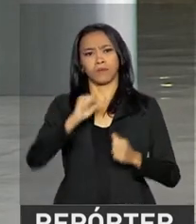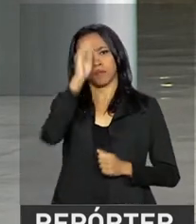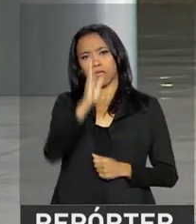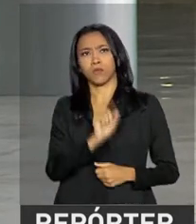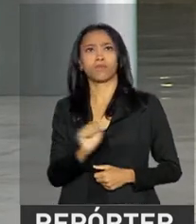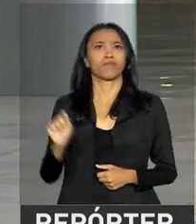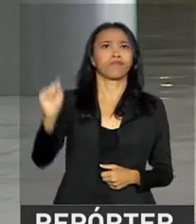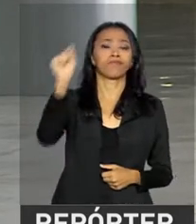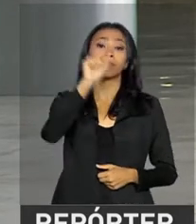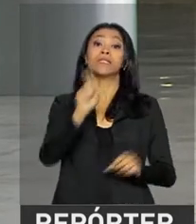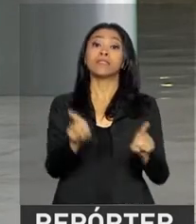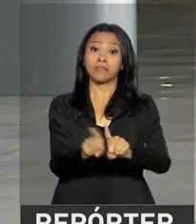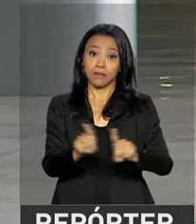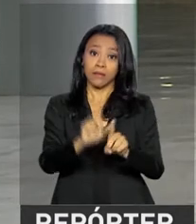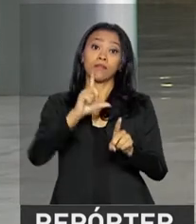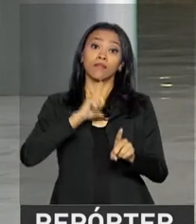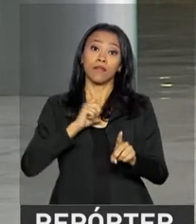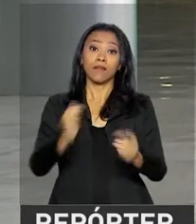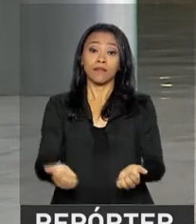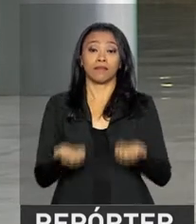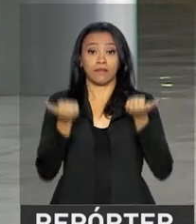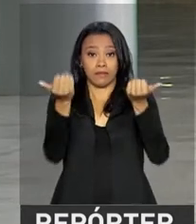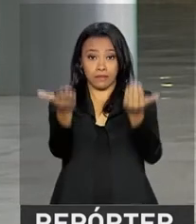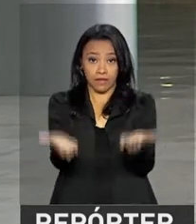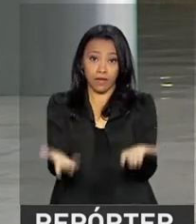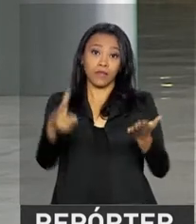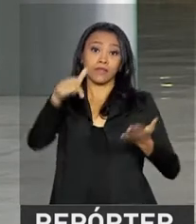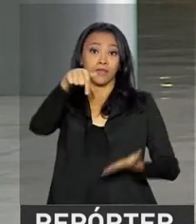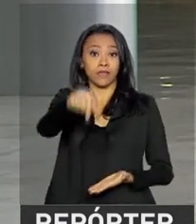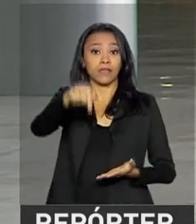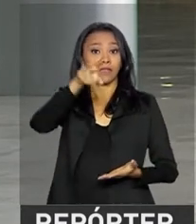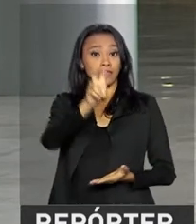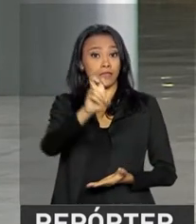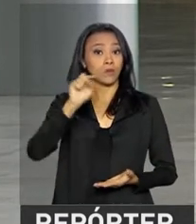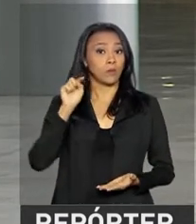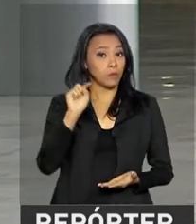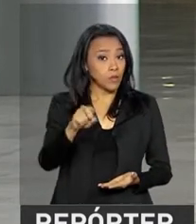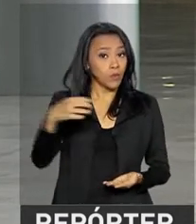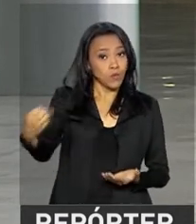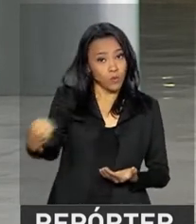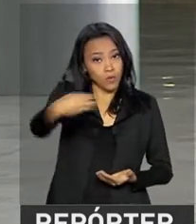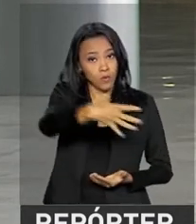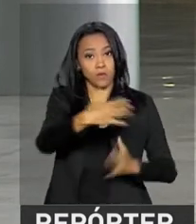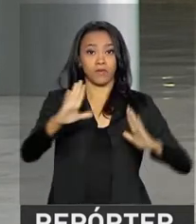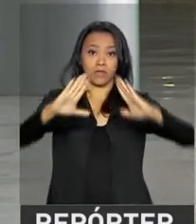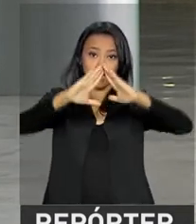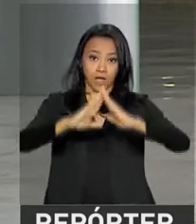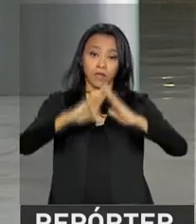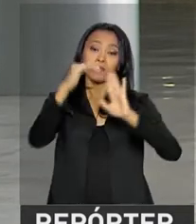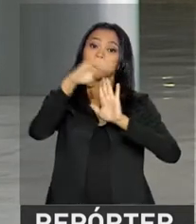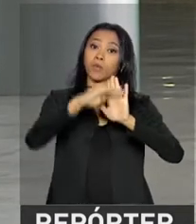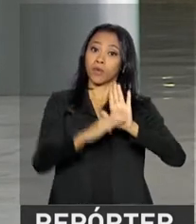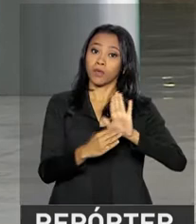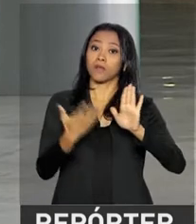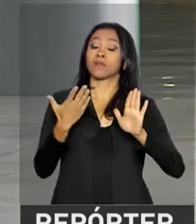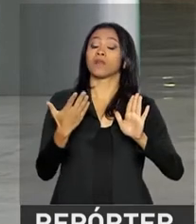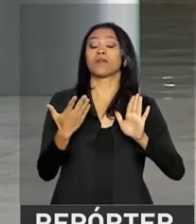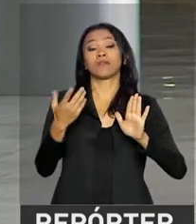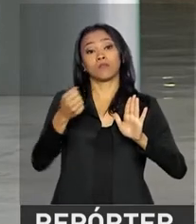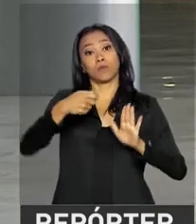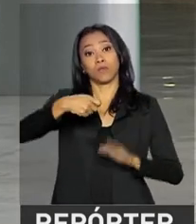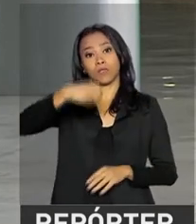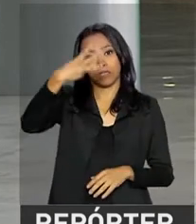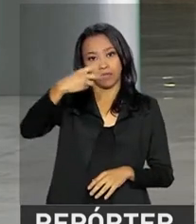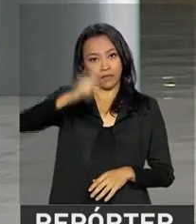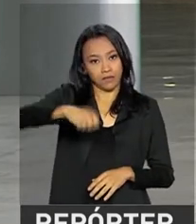tem ainda previsão de entrega de 75 mil novas moradias do programa no primeiro trimestre